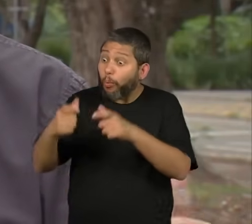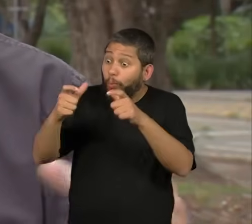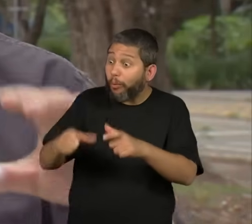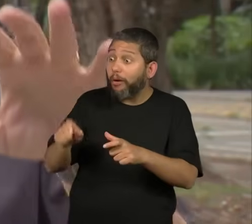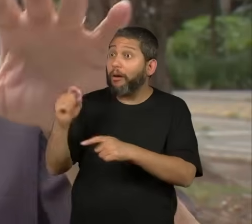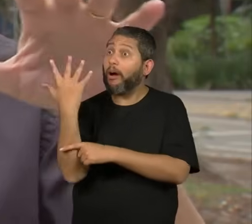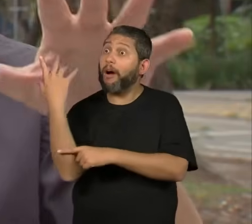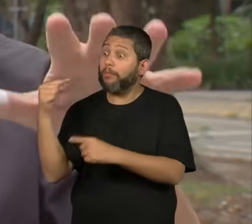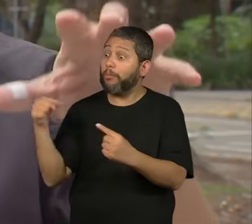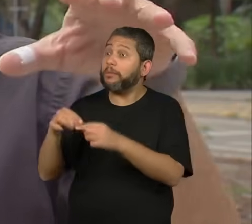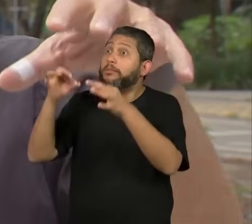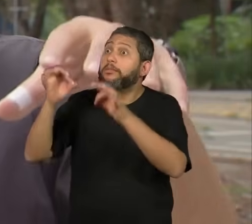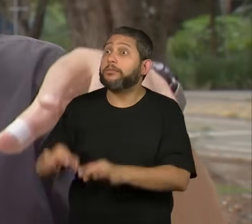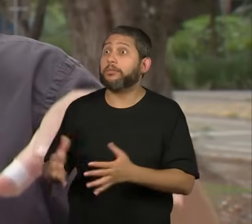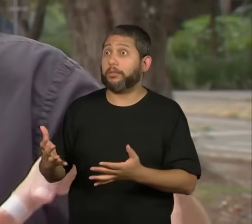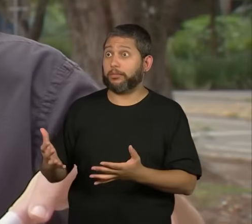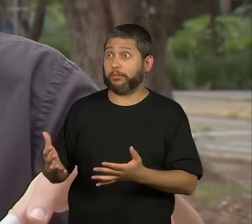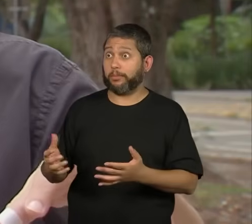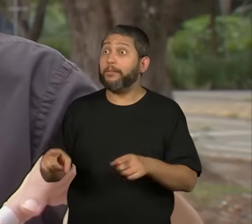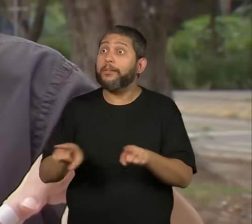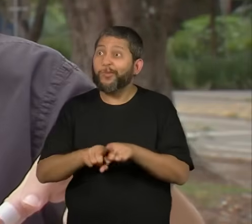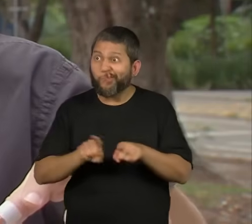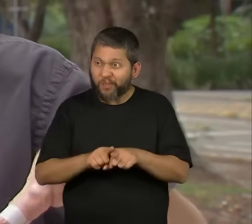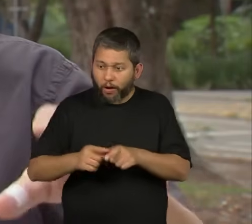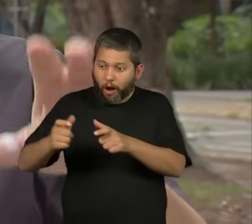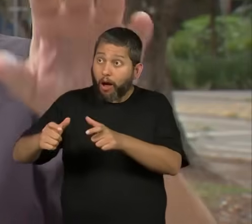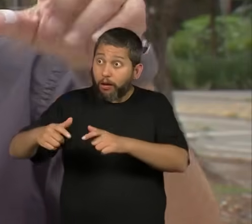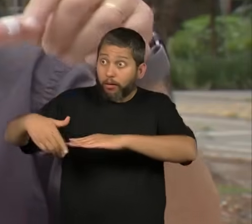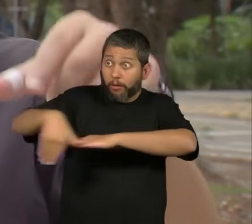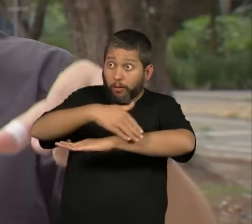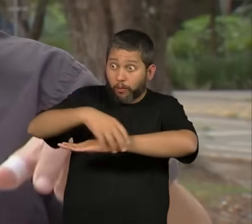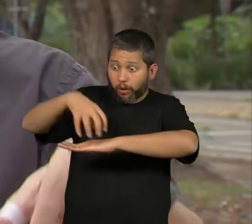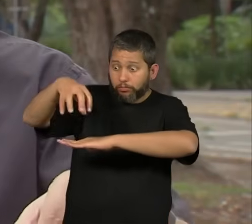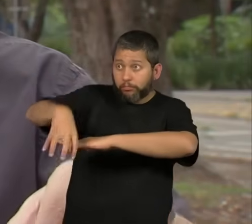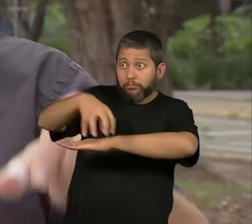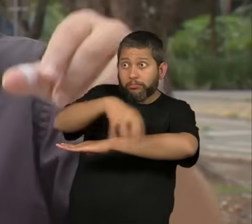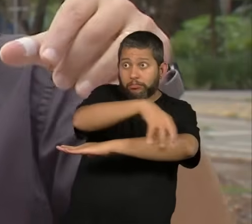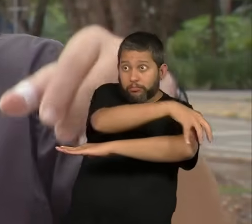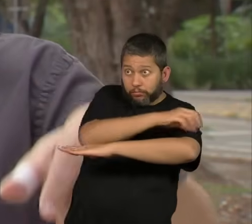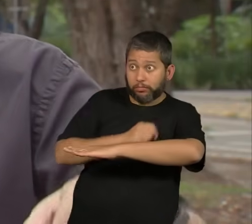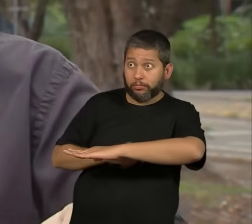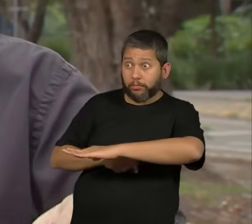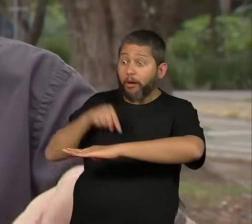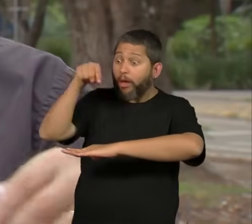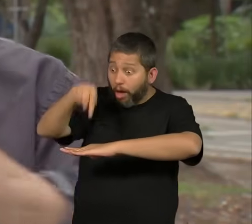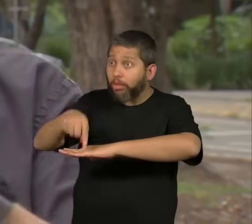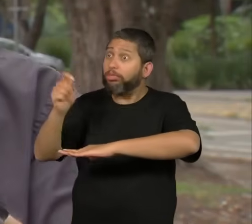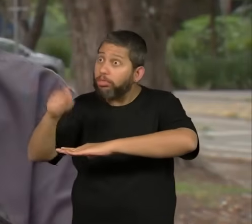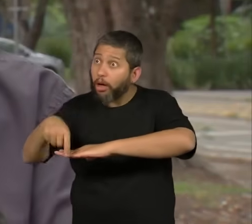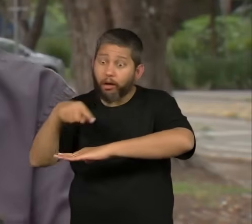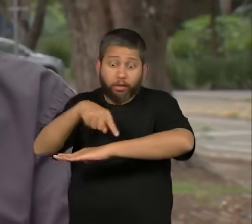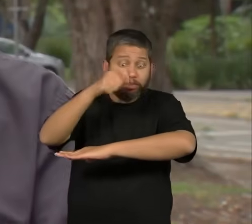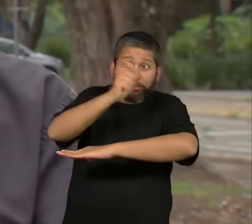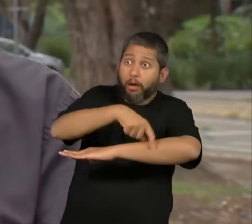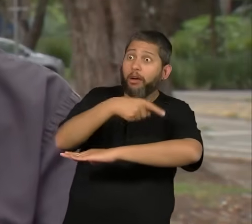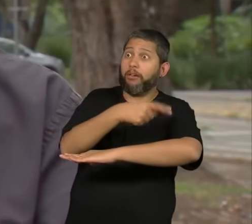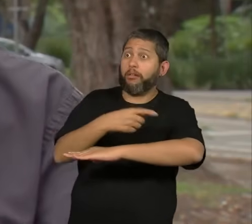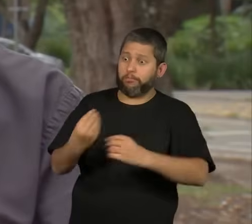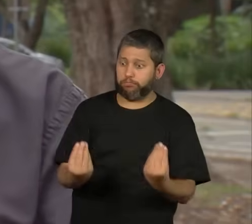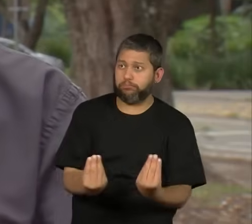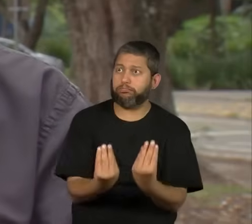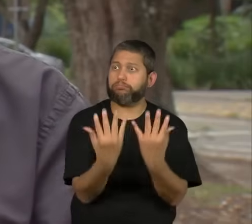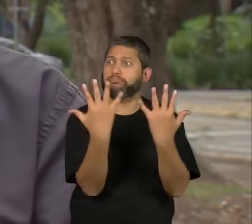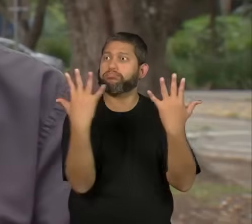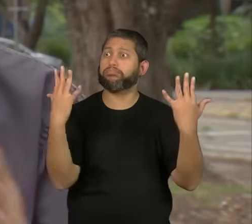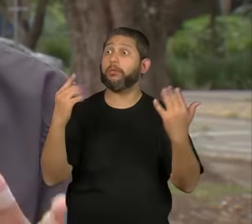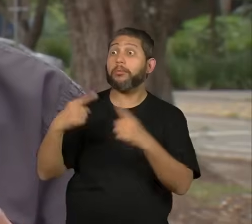espaços e de posicionar as árvores, espécies certas no lugar certo, pensando em qual vai ser o